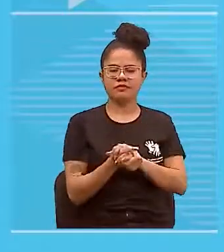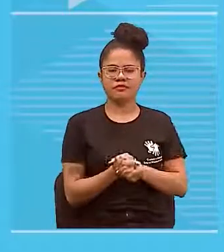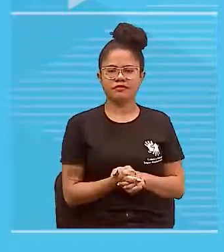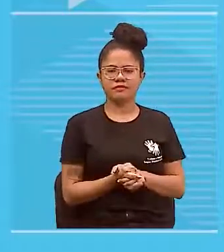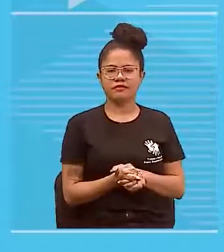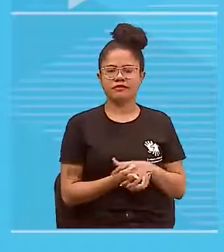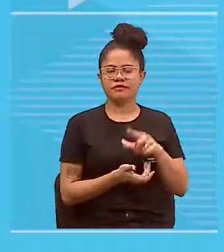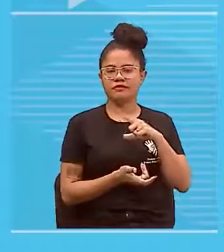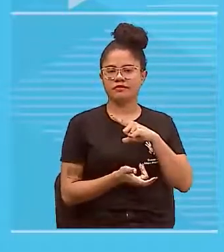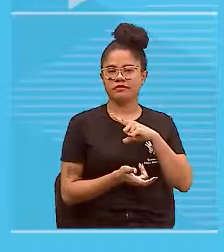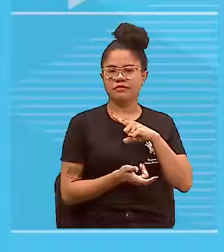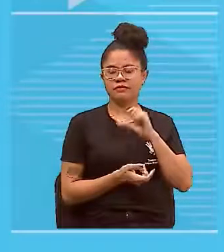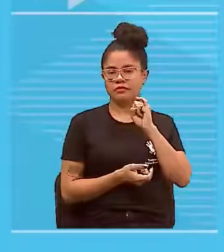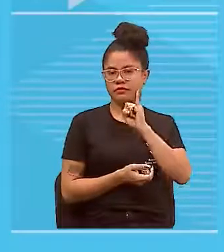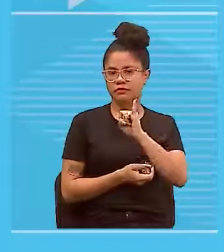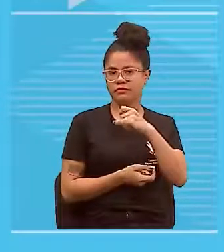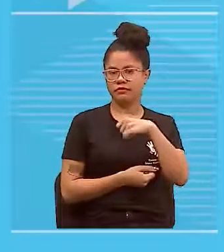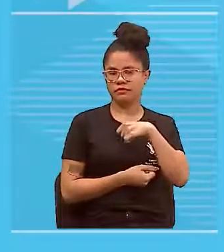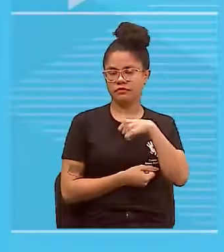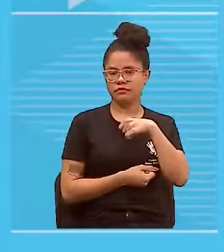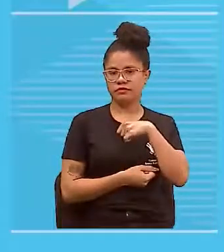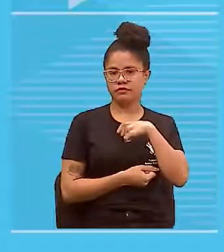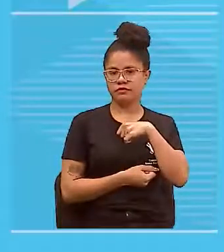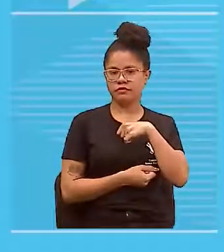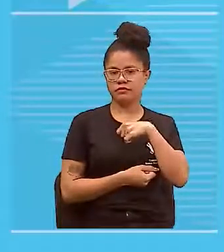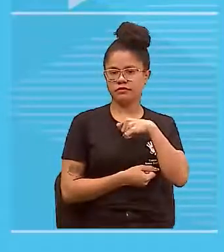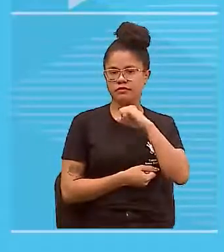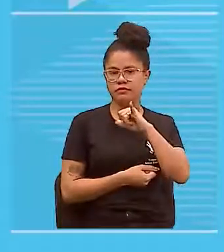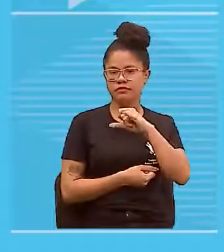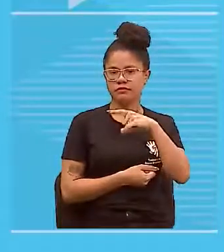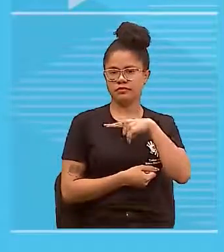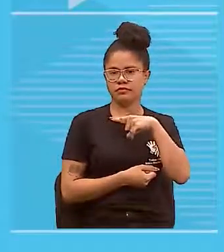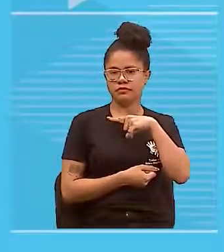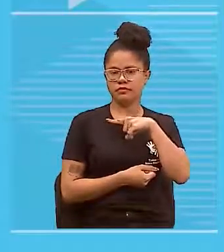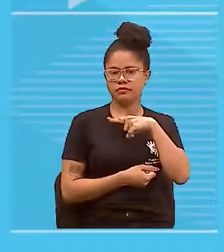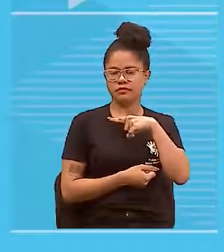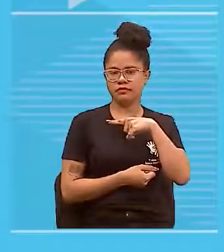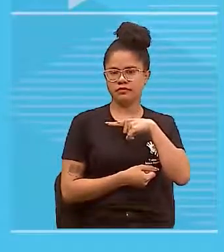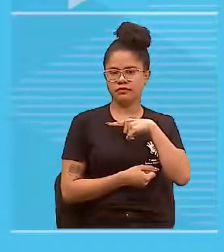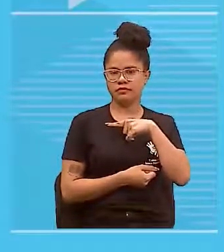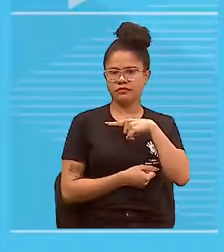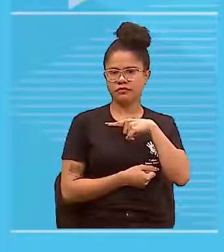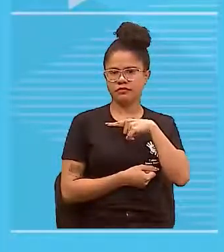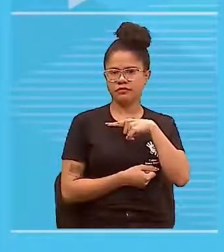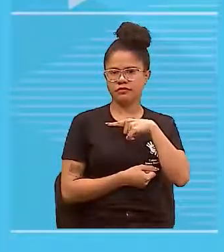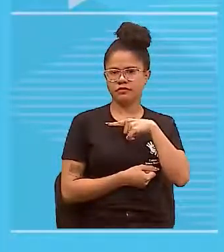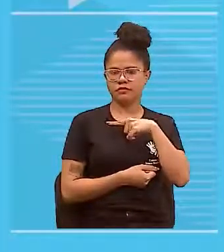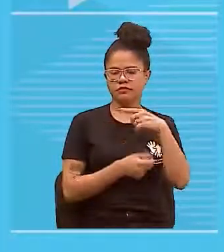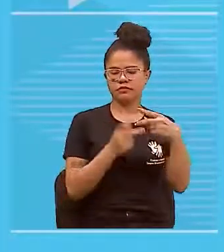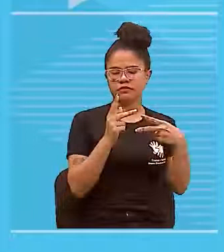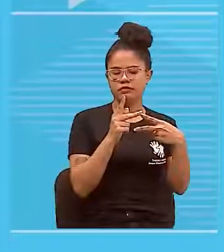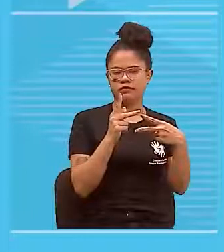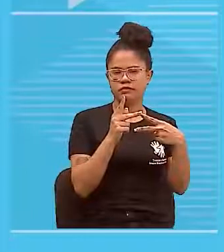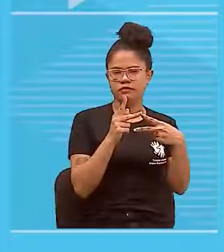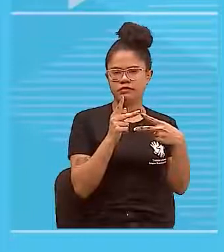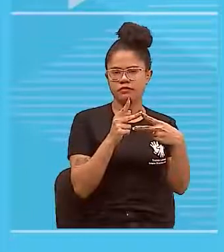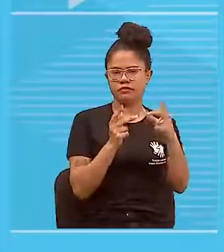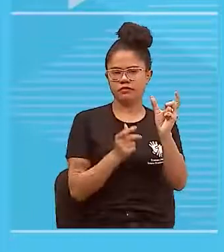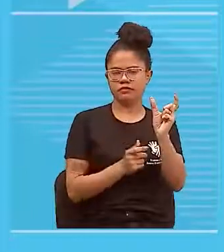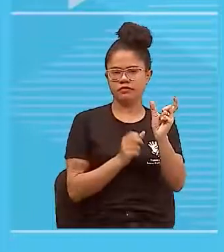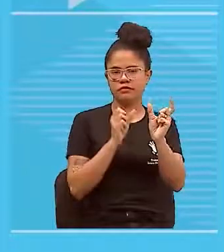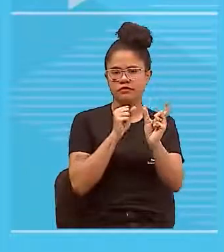houver uma preposição lá no objeto direto a preposição apareceu por qualquer motivo menos